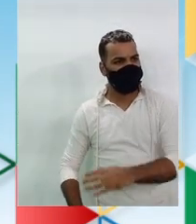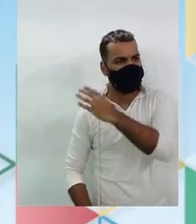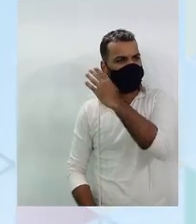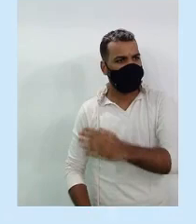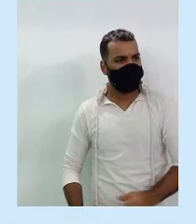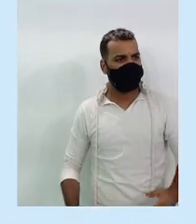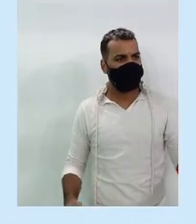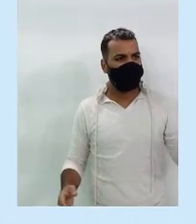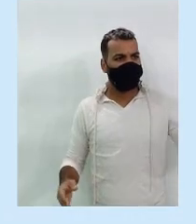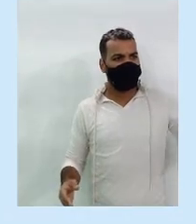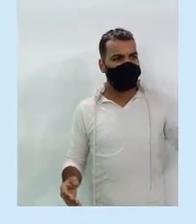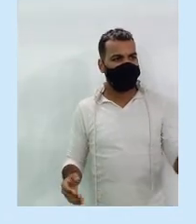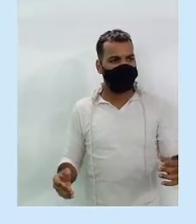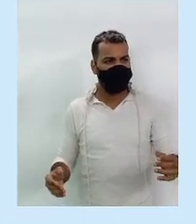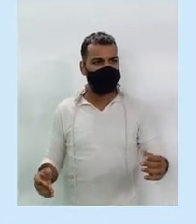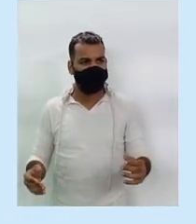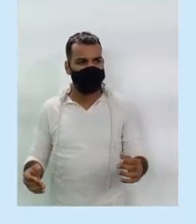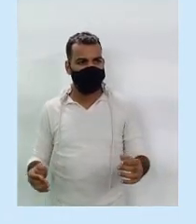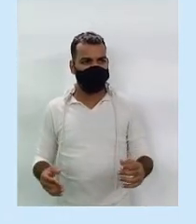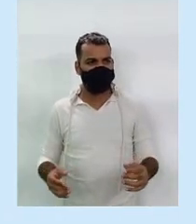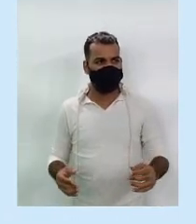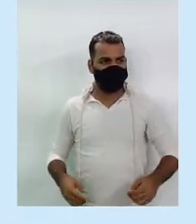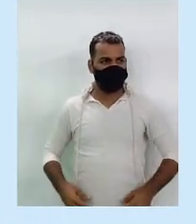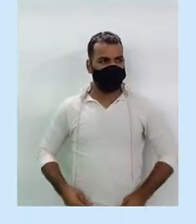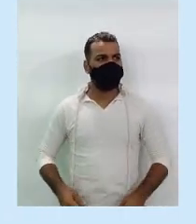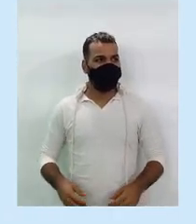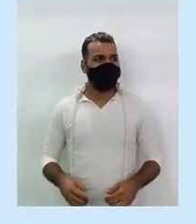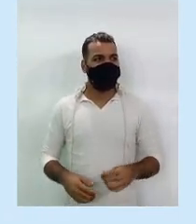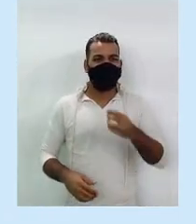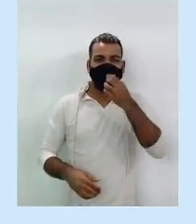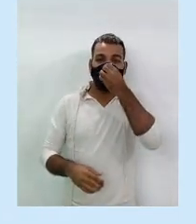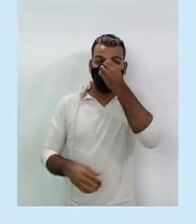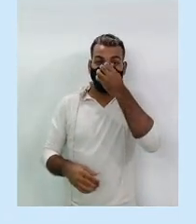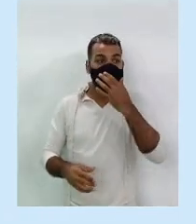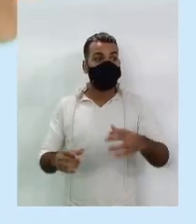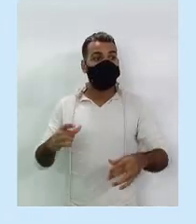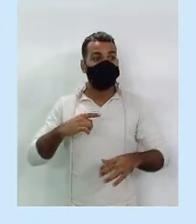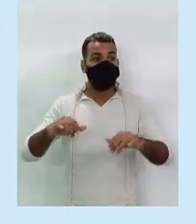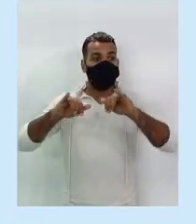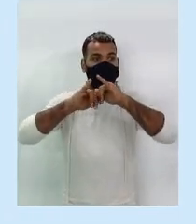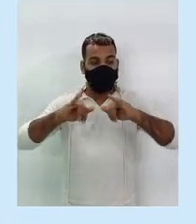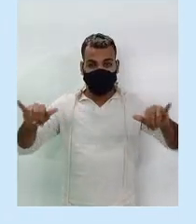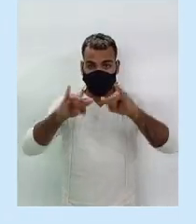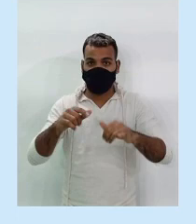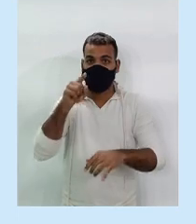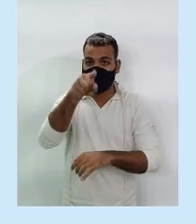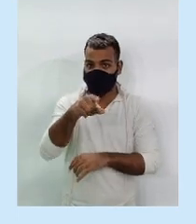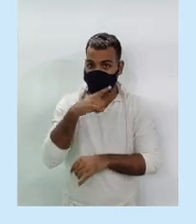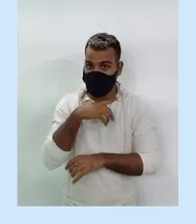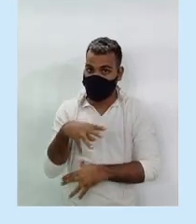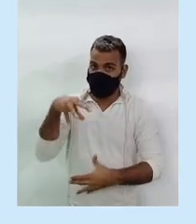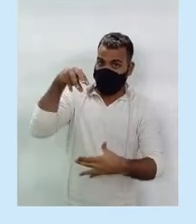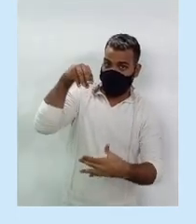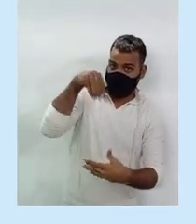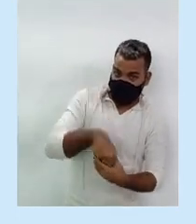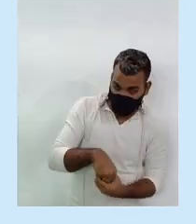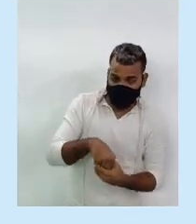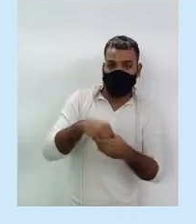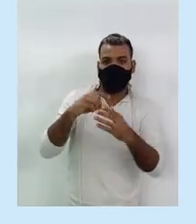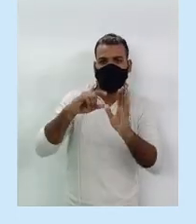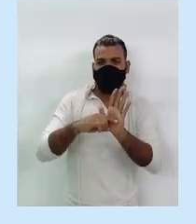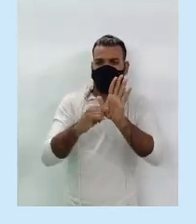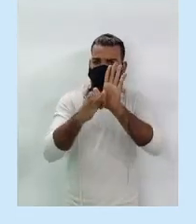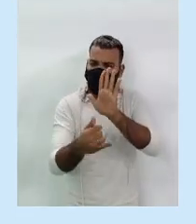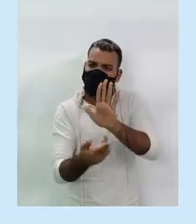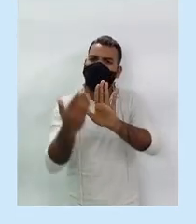estrutura. É isso aí, estudante. Vamos conhecer o quê? As informações explícitas, as implícitas e a